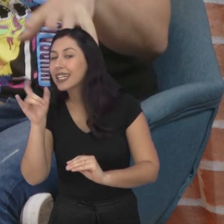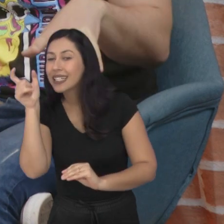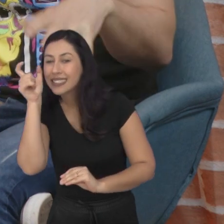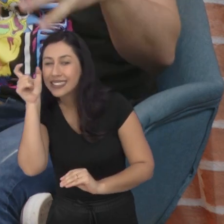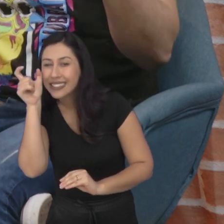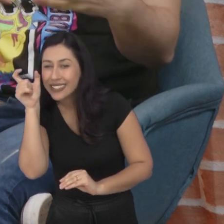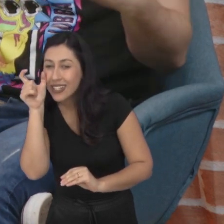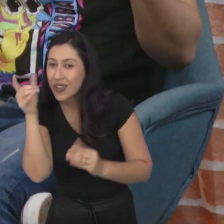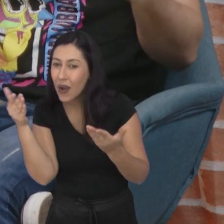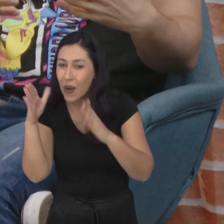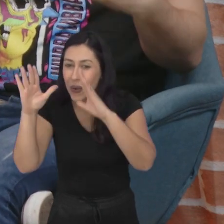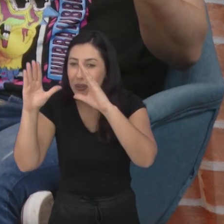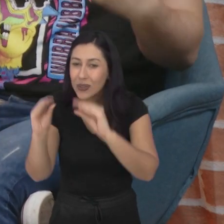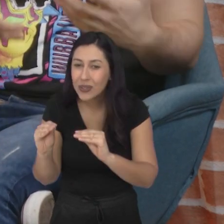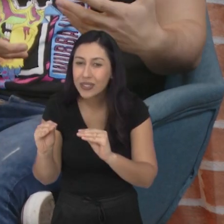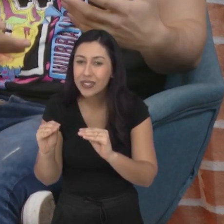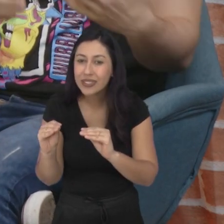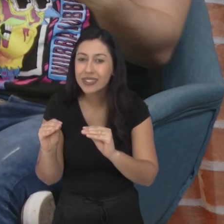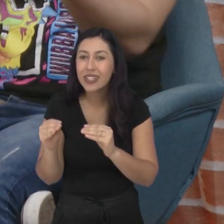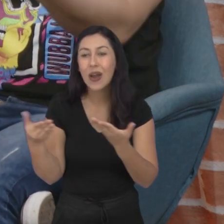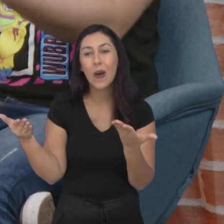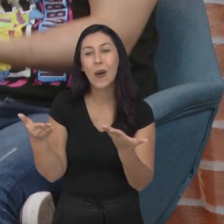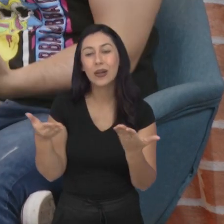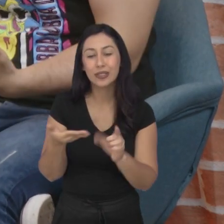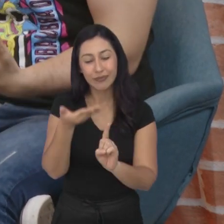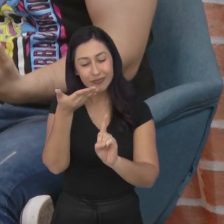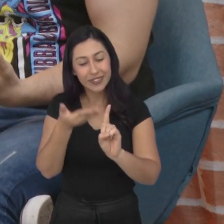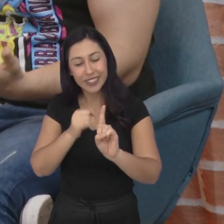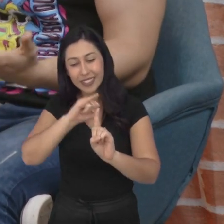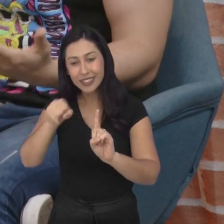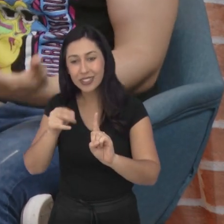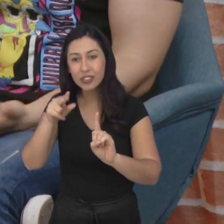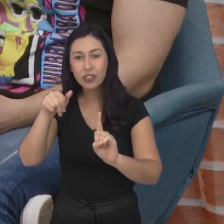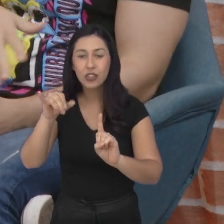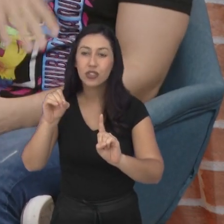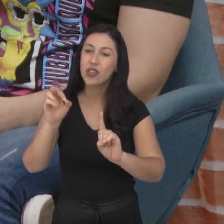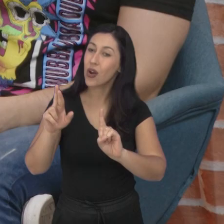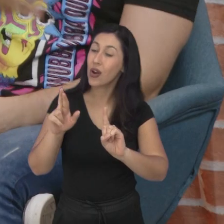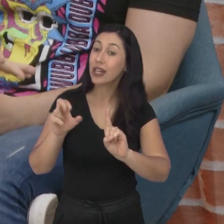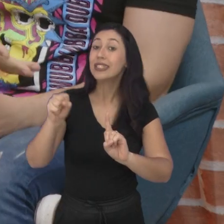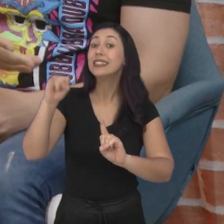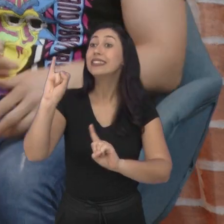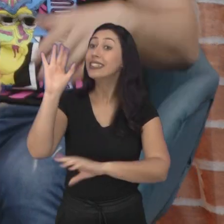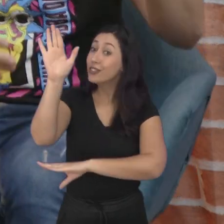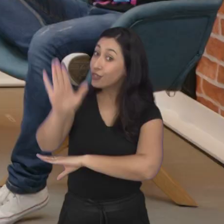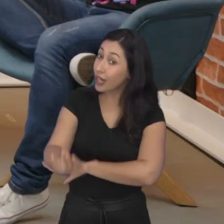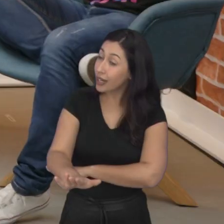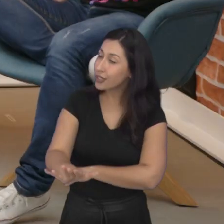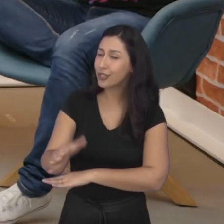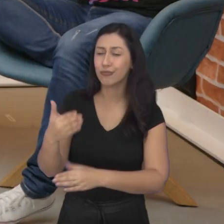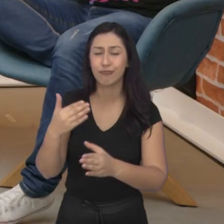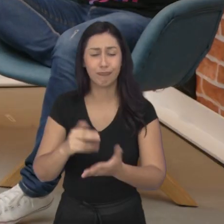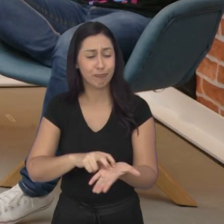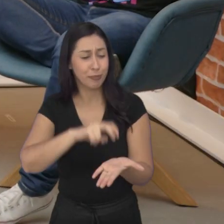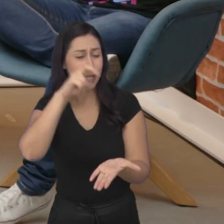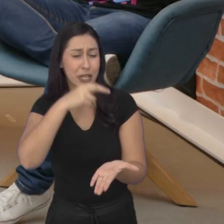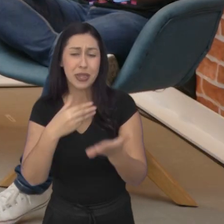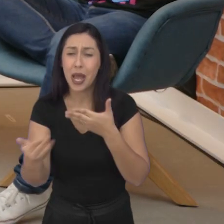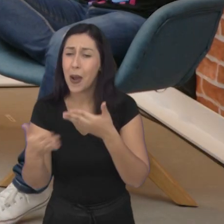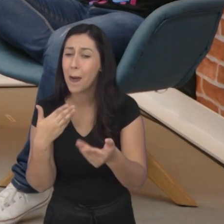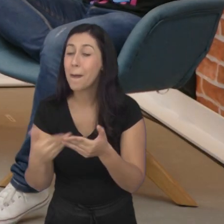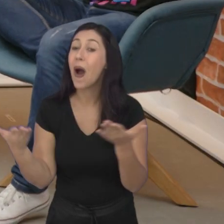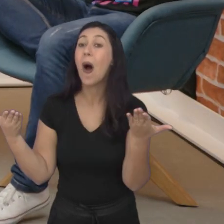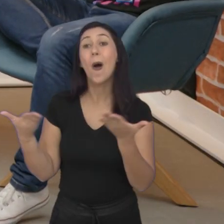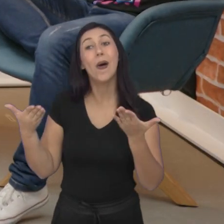à noite, a noite do artista joseense da vez, Júnior Moreira, se estiver assistindo de tarde, a tarde dele, se estiver assistindo de manhã, não interessa. Hoje o